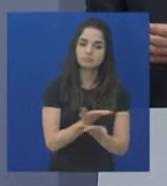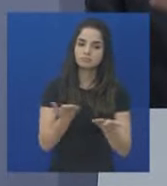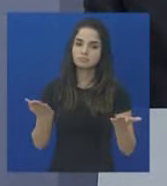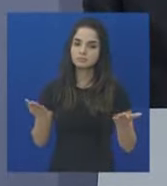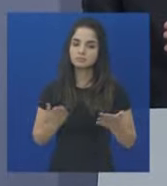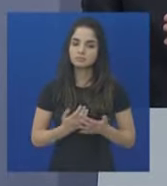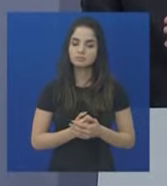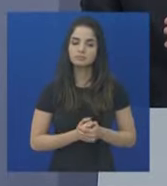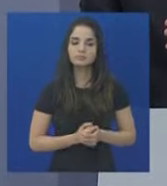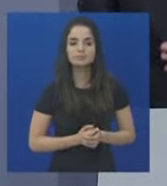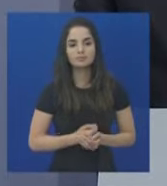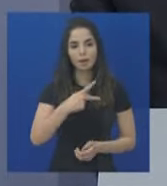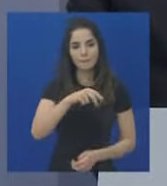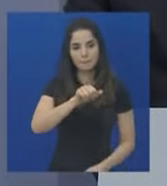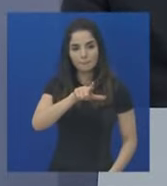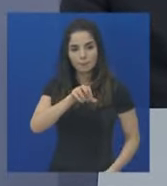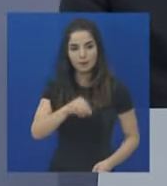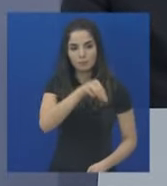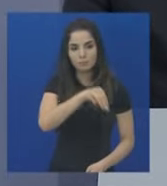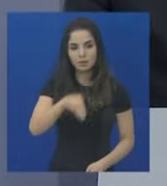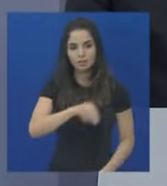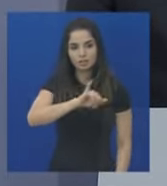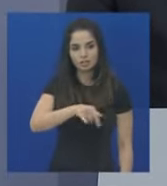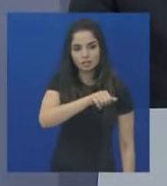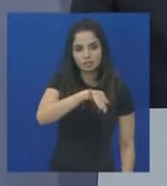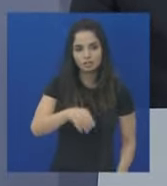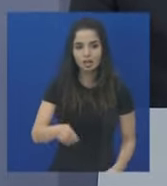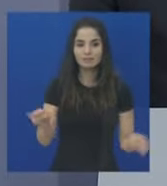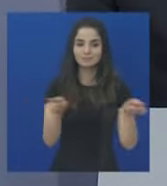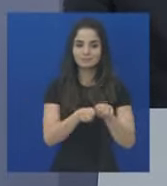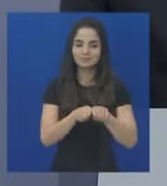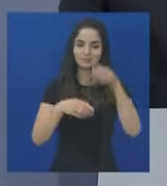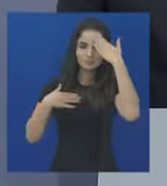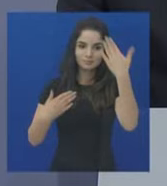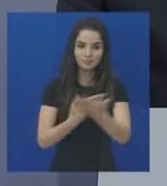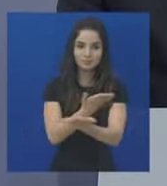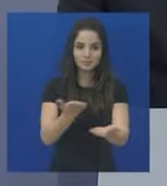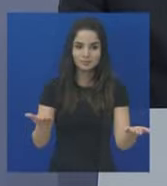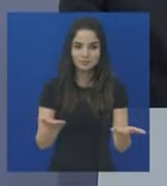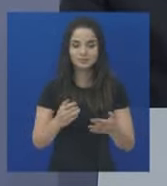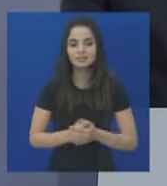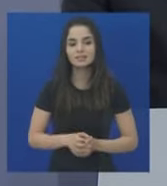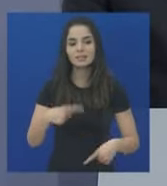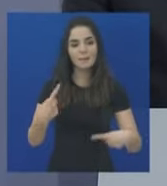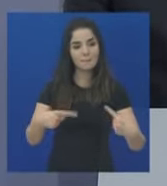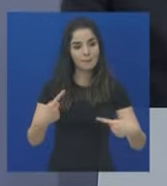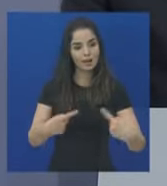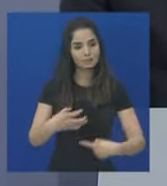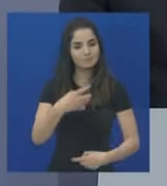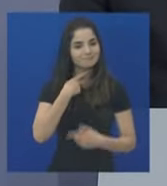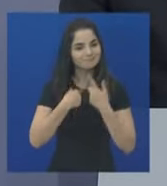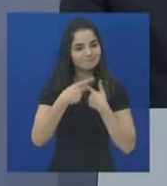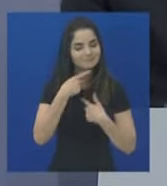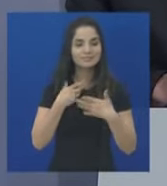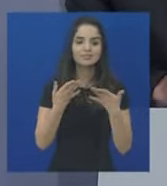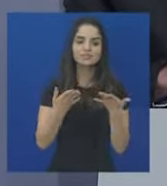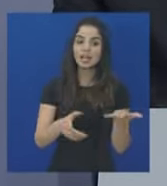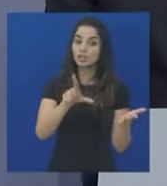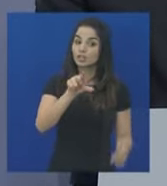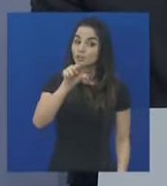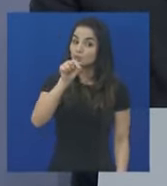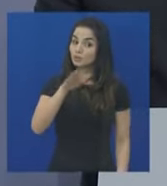Paulo César e Jânio. E também a sua audiência. Esperamos que com esse debate você possa decidir